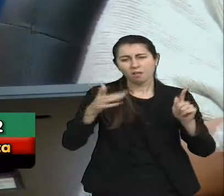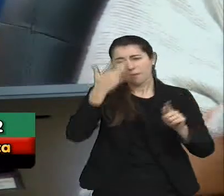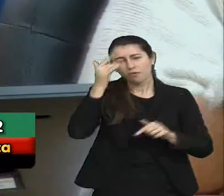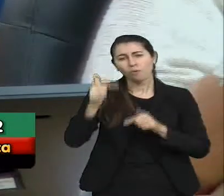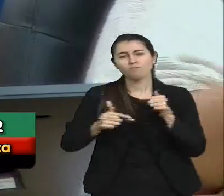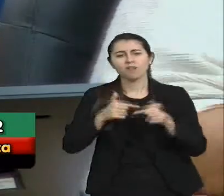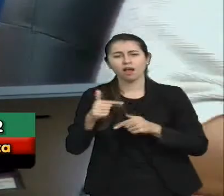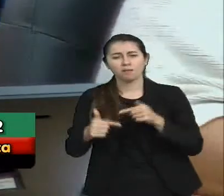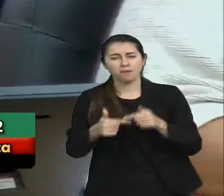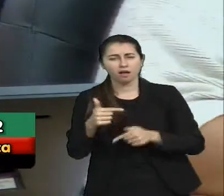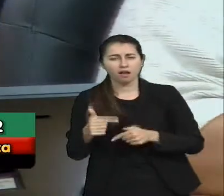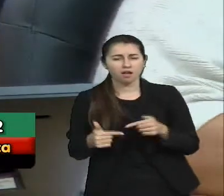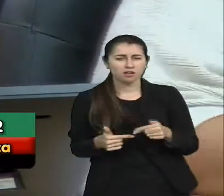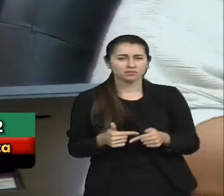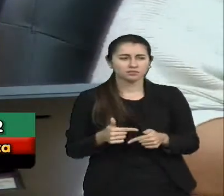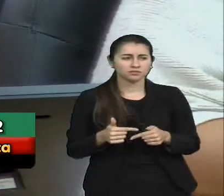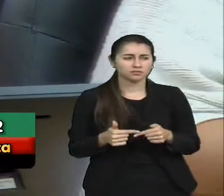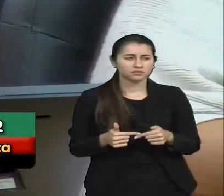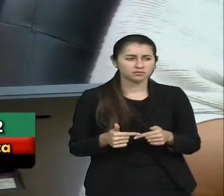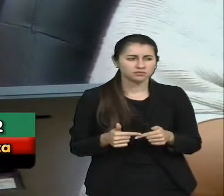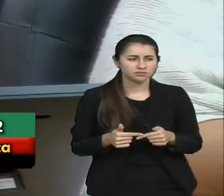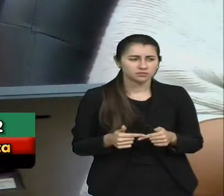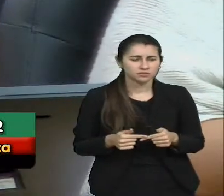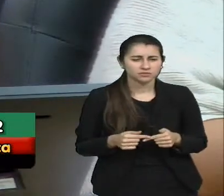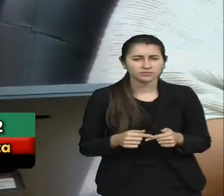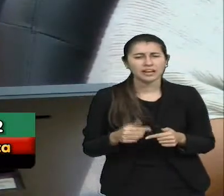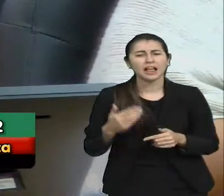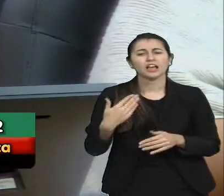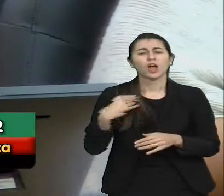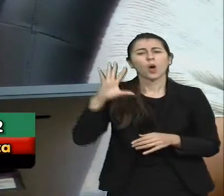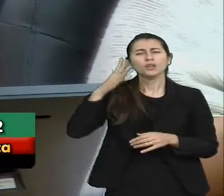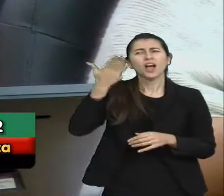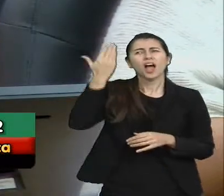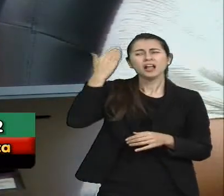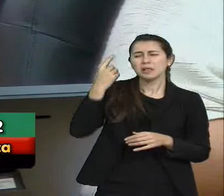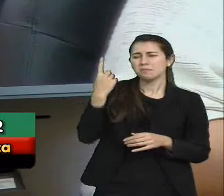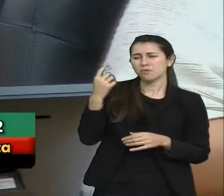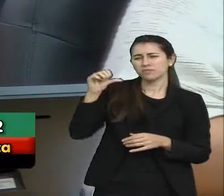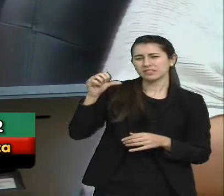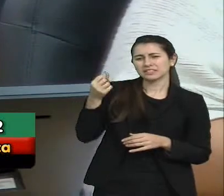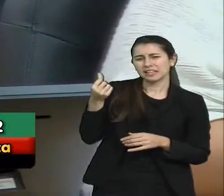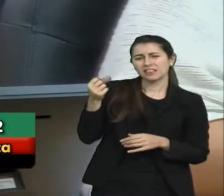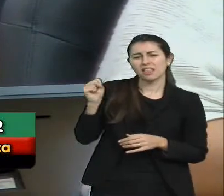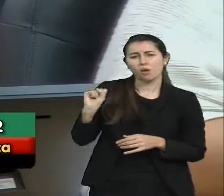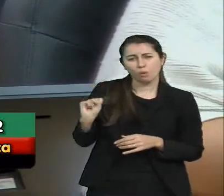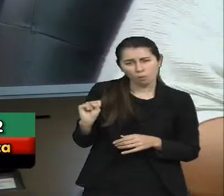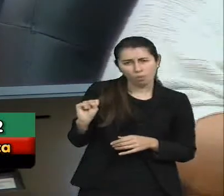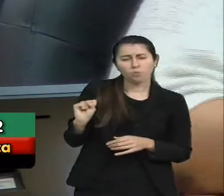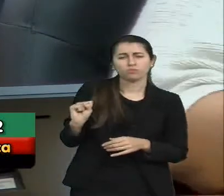foi uma greve que aconteceu aqui em Osasco e em Minas Gerais também, mas que teve